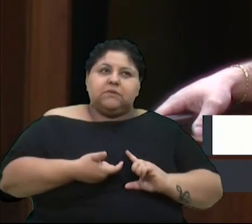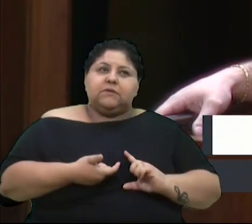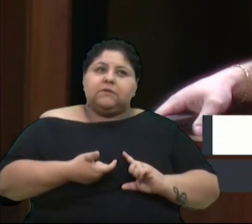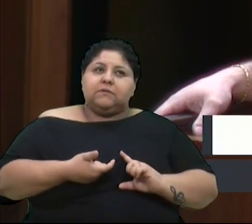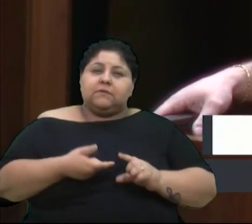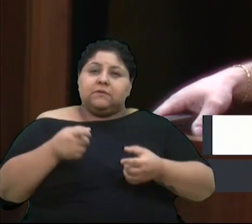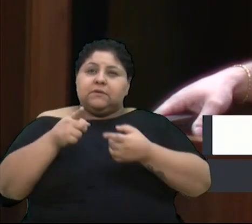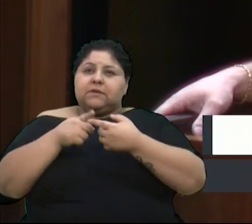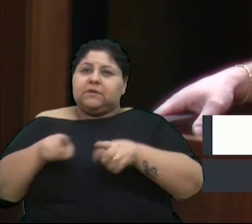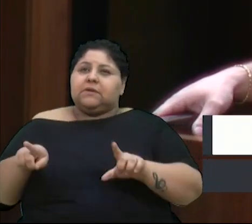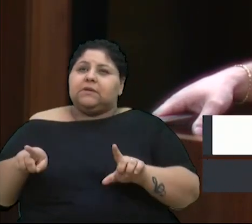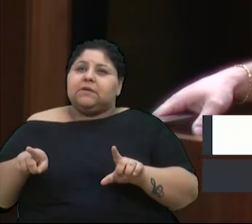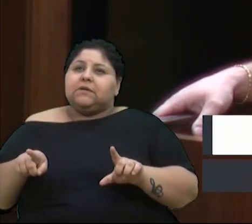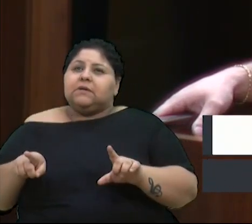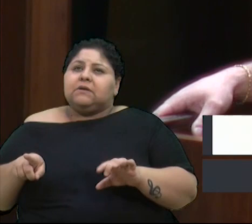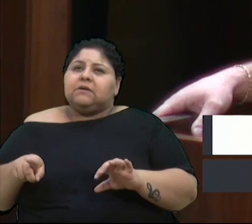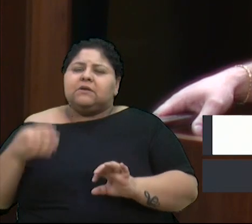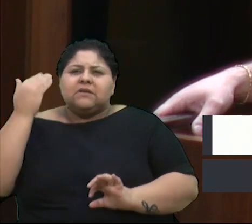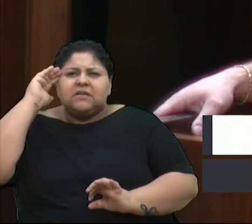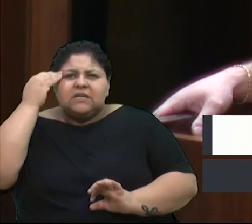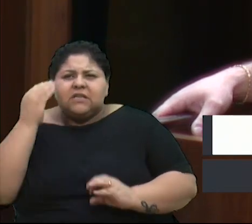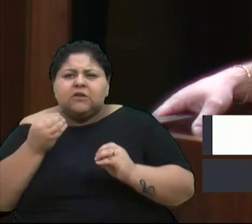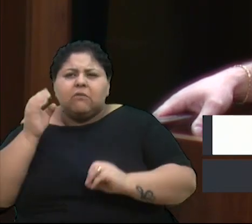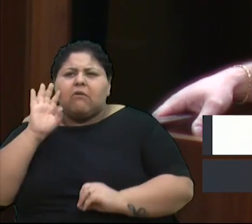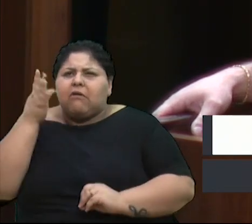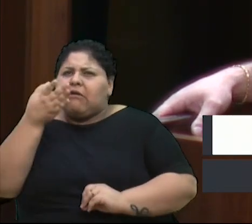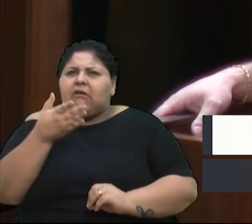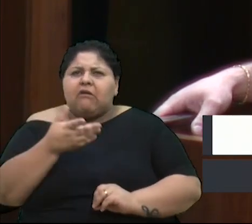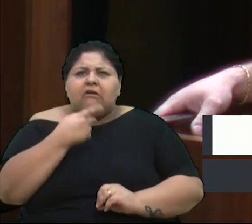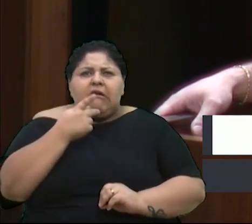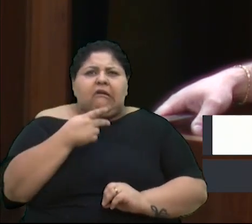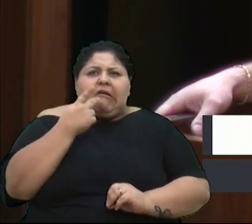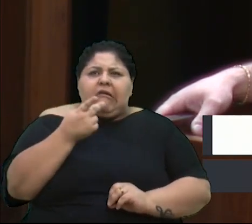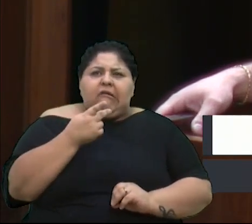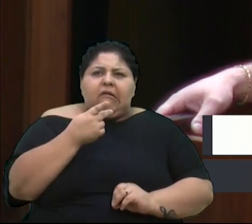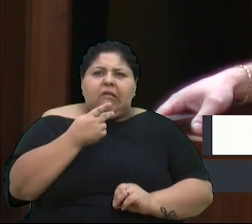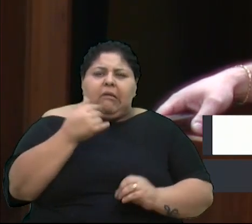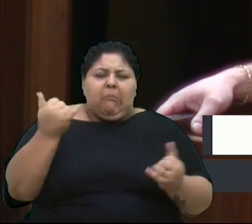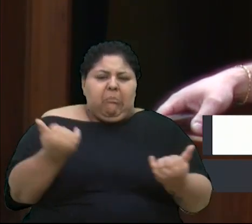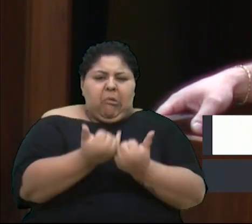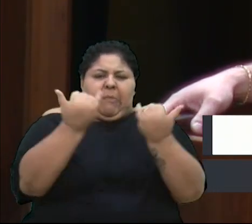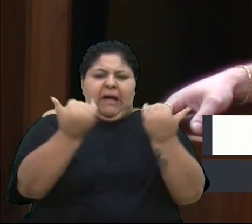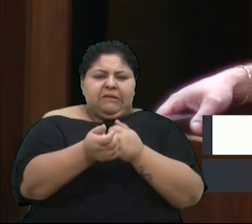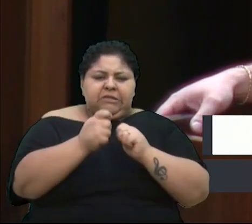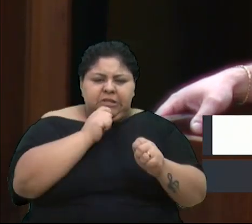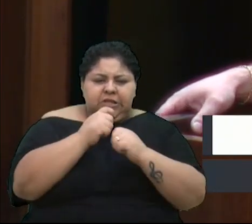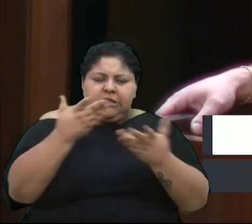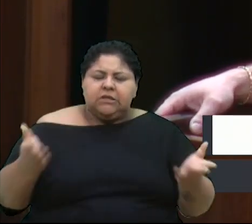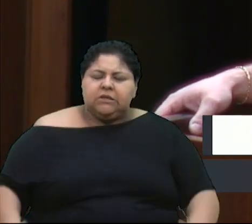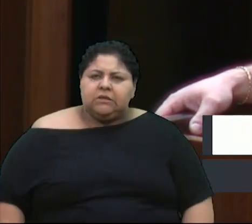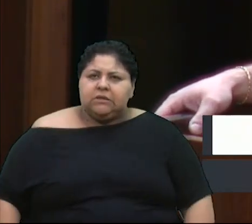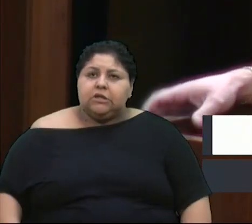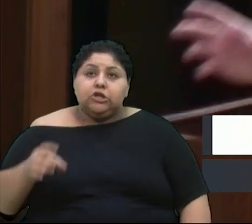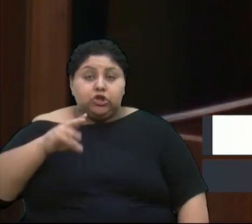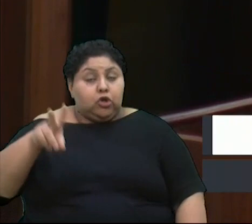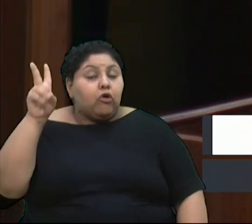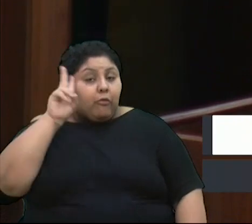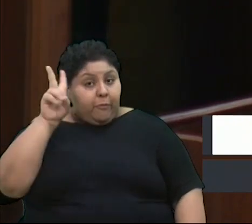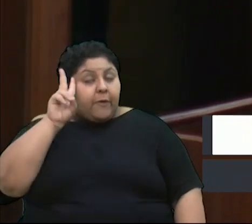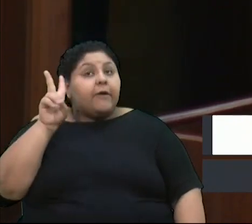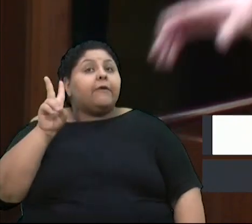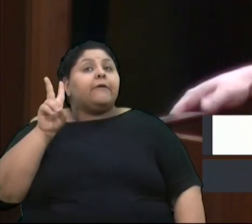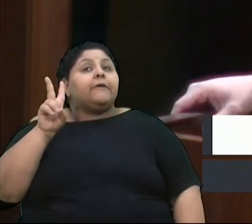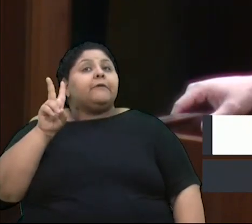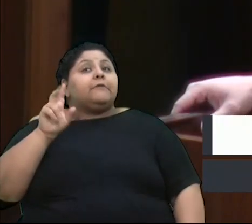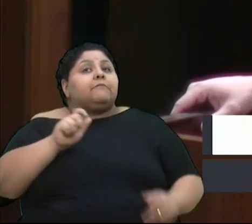Mas vai se inteirar do que está acontecendo e não fala porcaria na imprensa, pelo amor de Deus. Só para lembrar, para